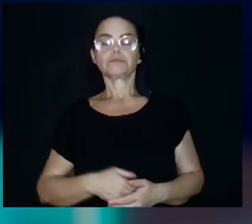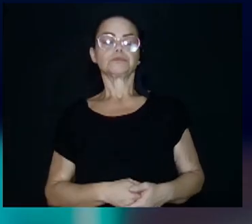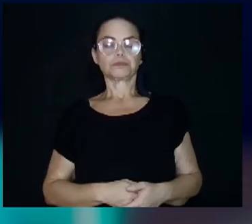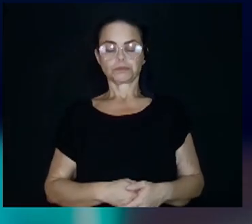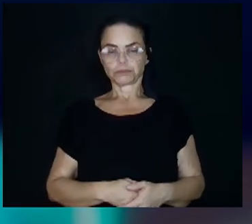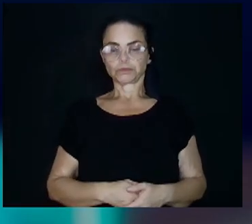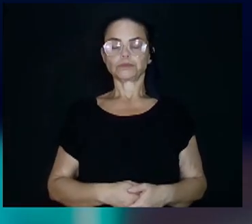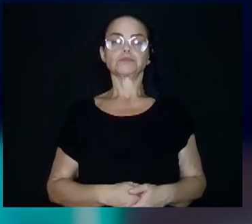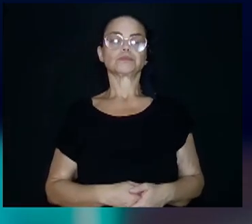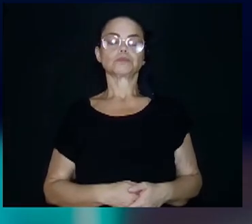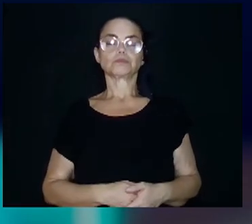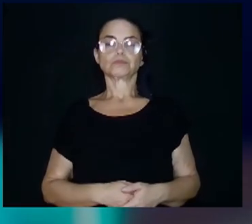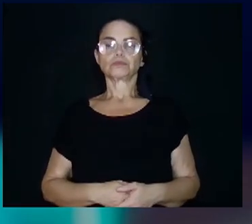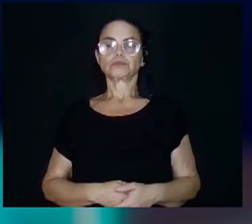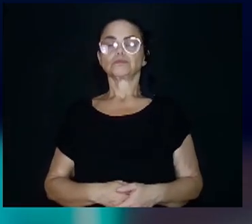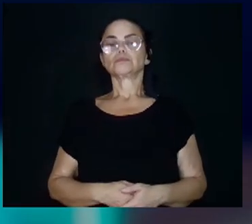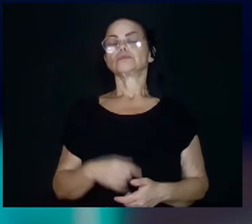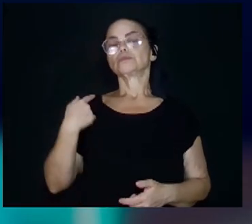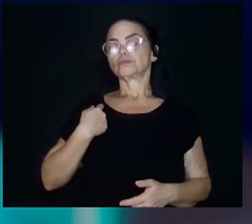Né, nos seguintes termos.